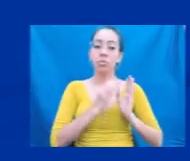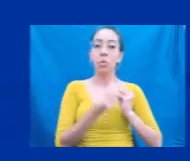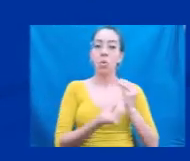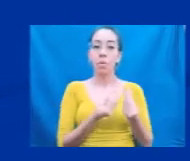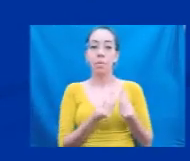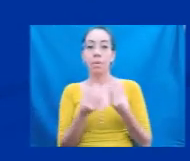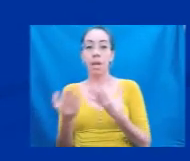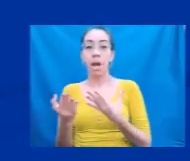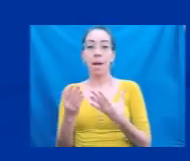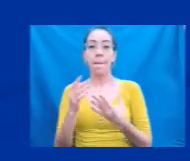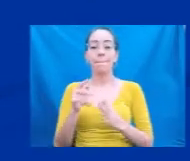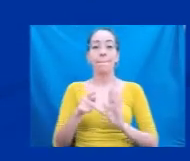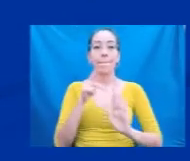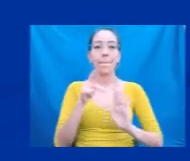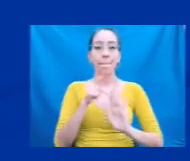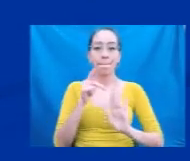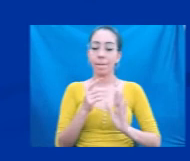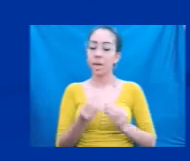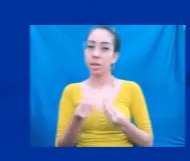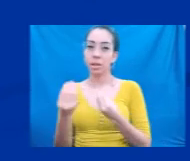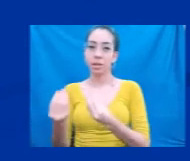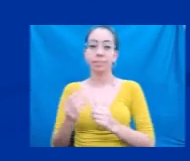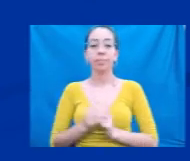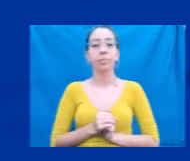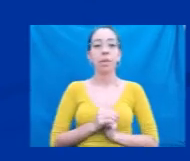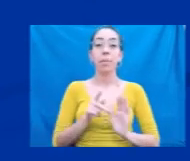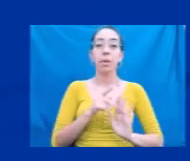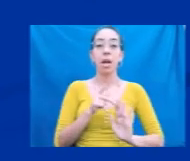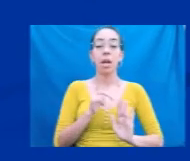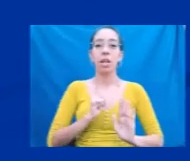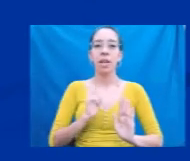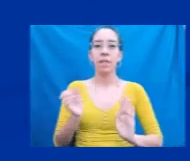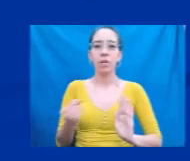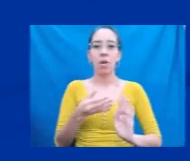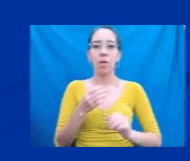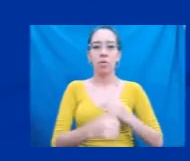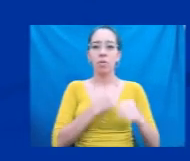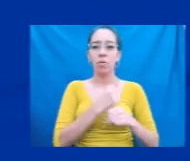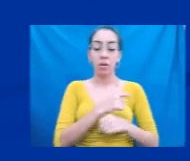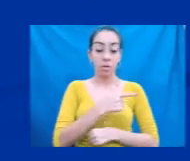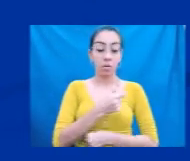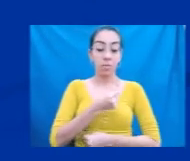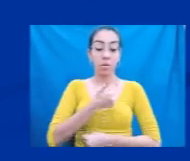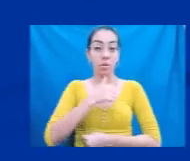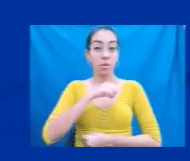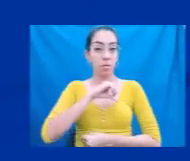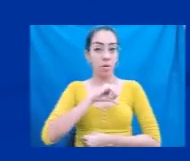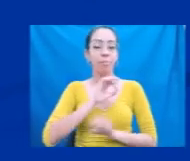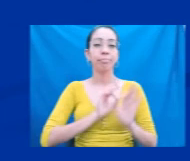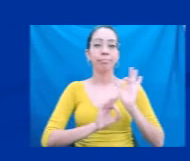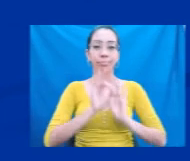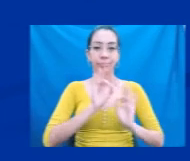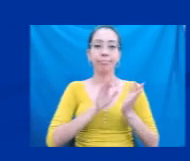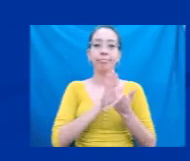substância, a liberação tem que ser pelo Exército. Em sua mais recente portaria sobre o tema, que é a portaria de novembro de